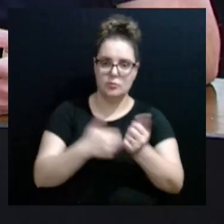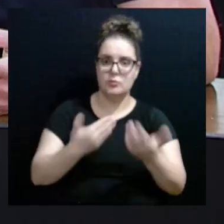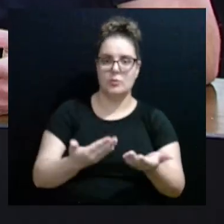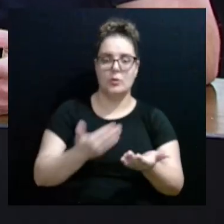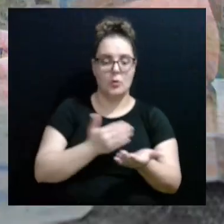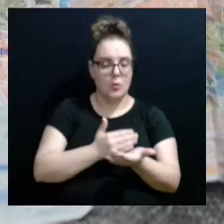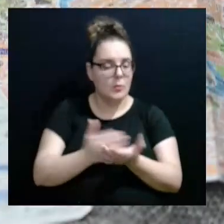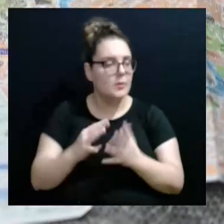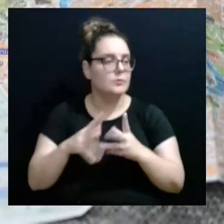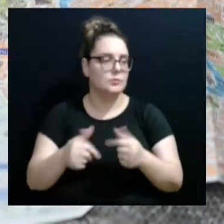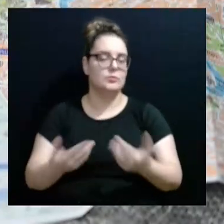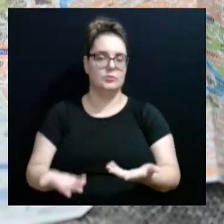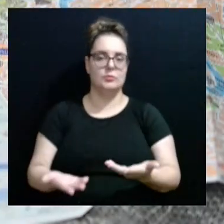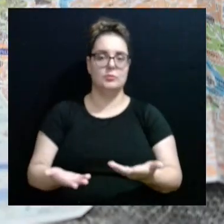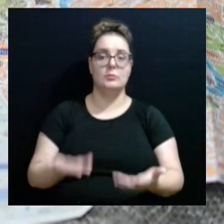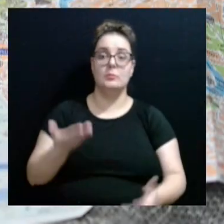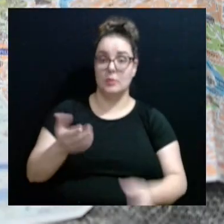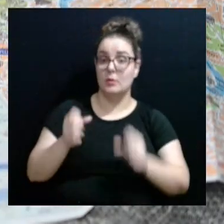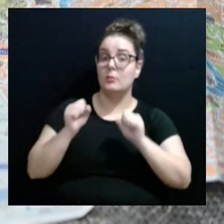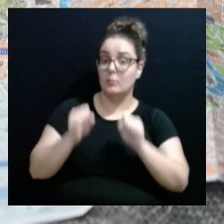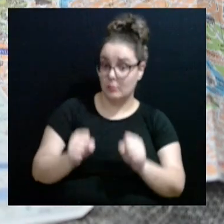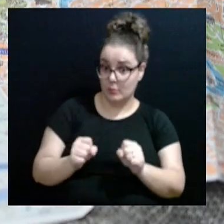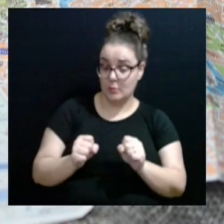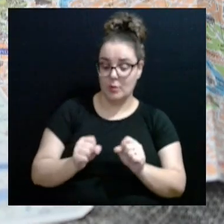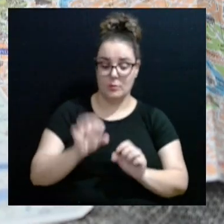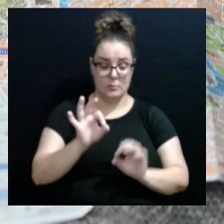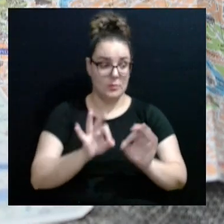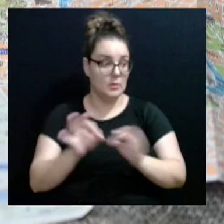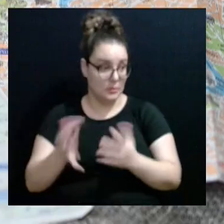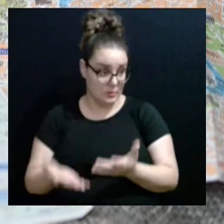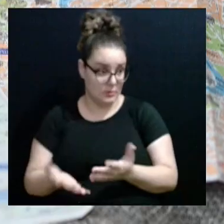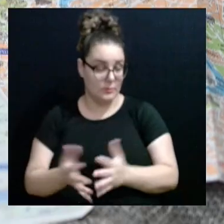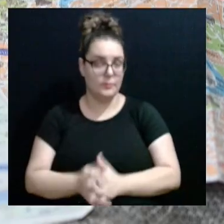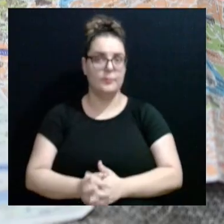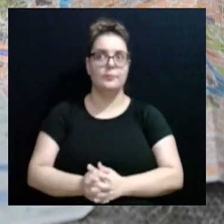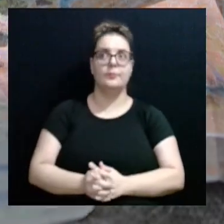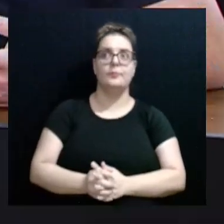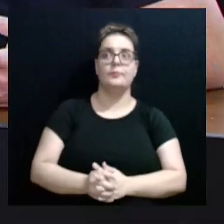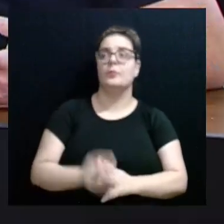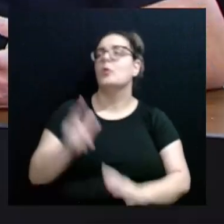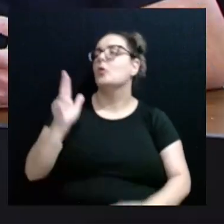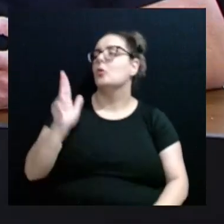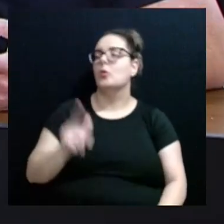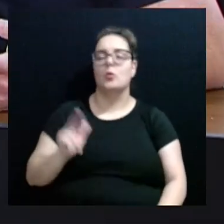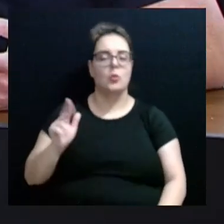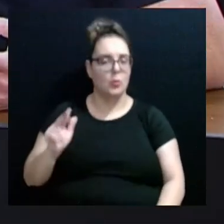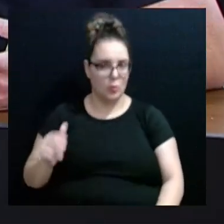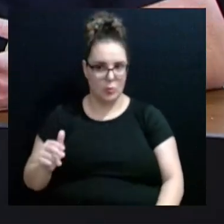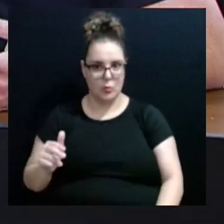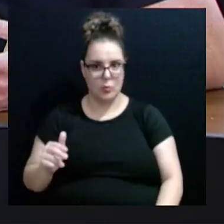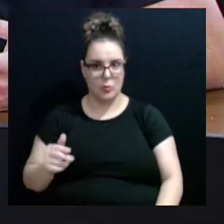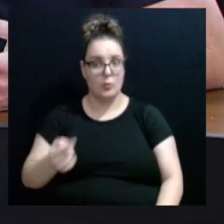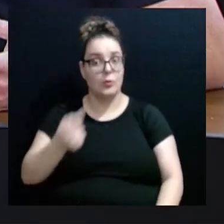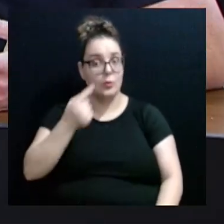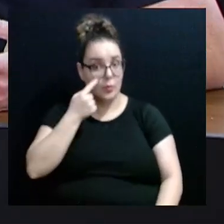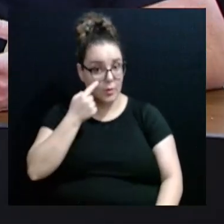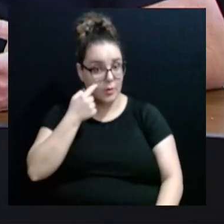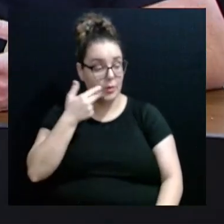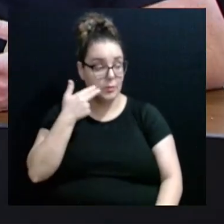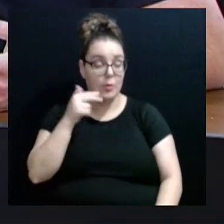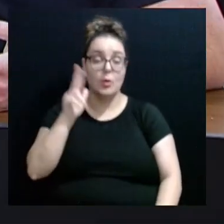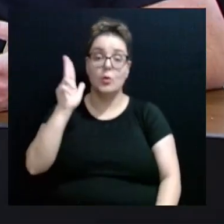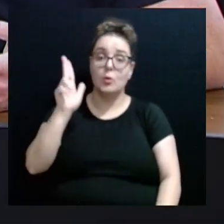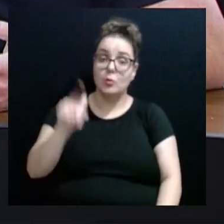para que você possa se planejar, né? E nunca, olha bem, Rafael, nunca faça